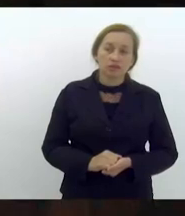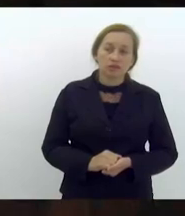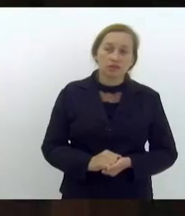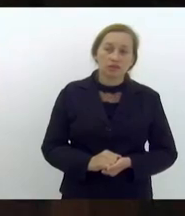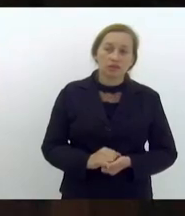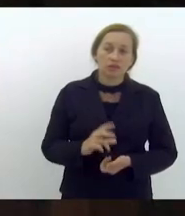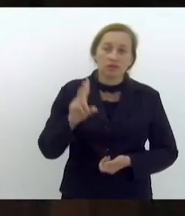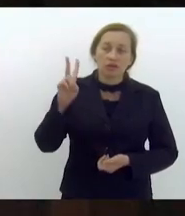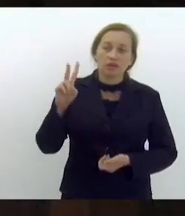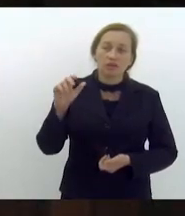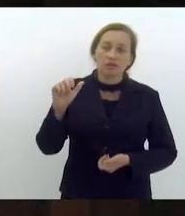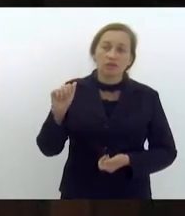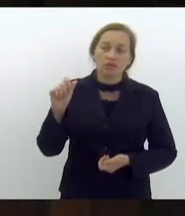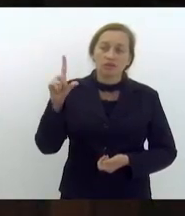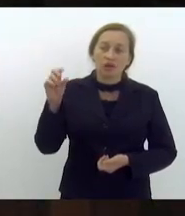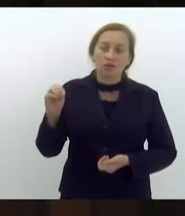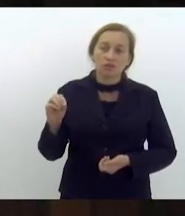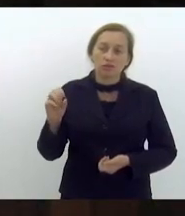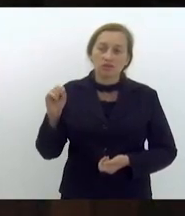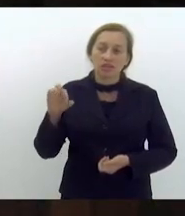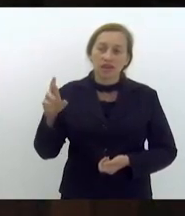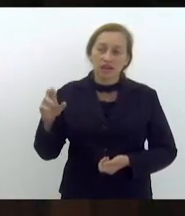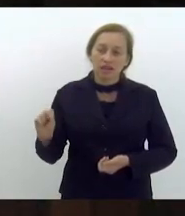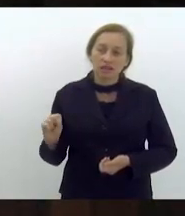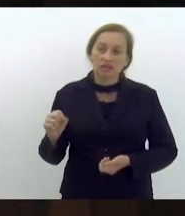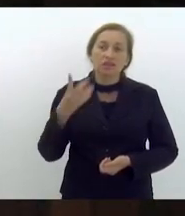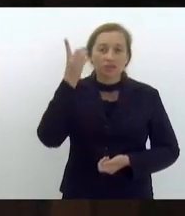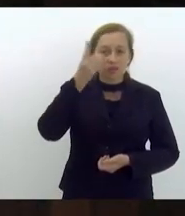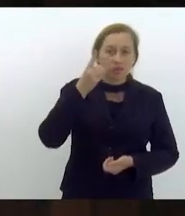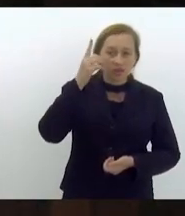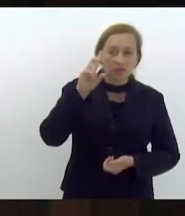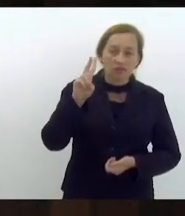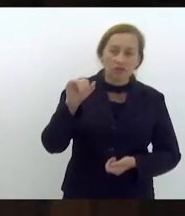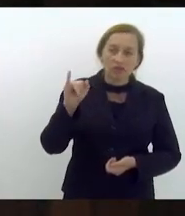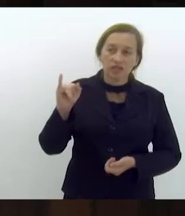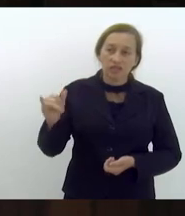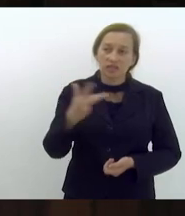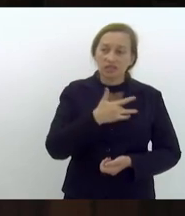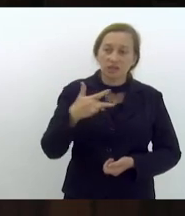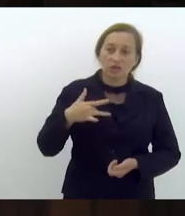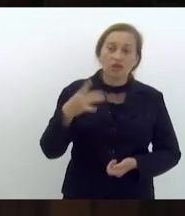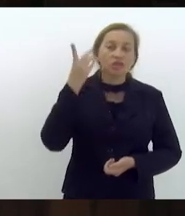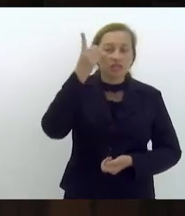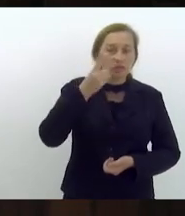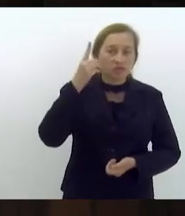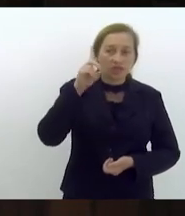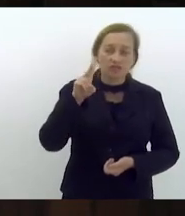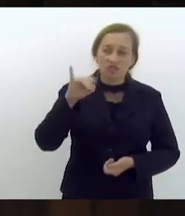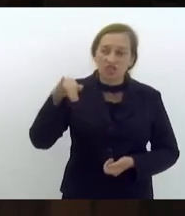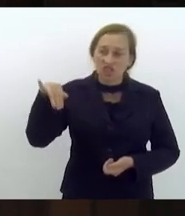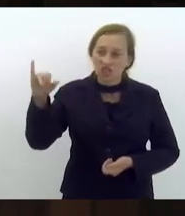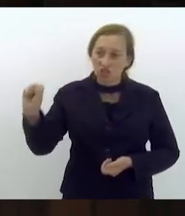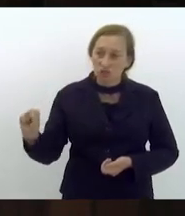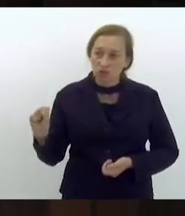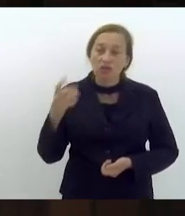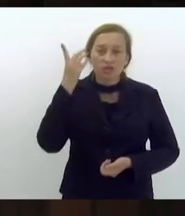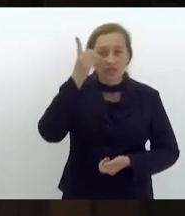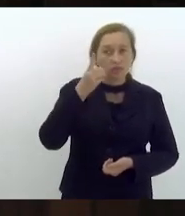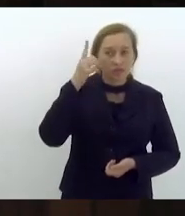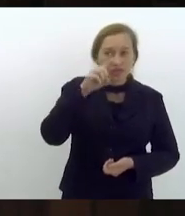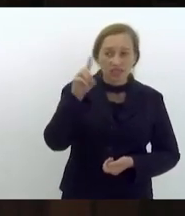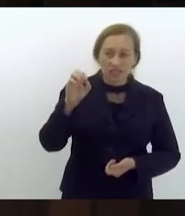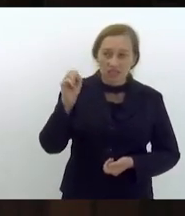Valdo Ceasa Deputado Valdecir da Saúde Deputado Vinícius cozzolino Deputado